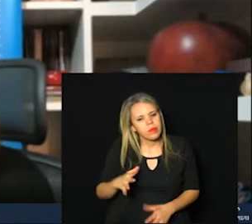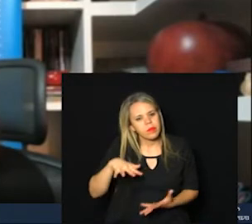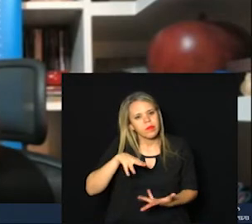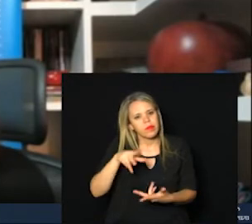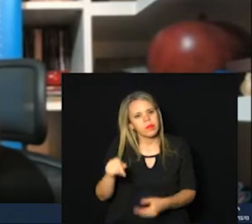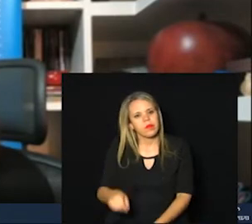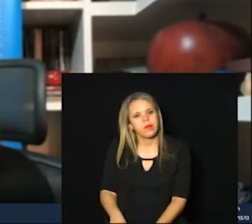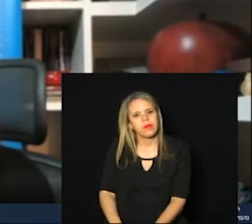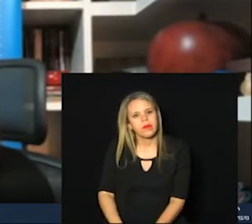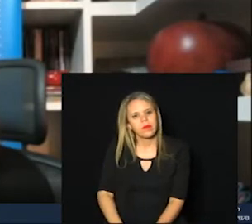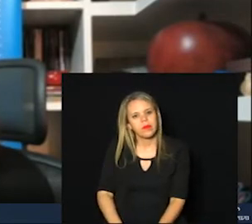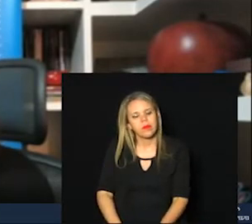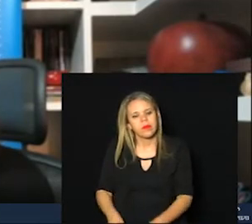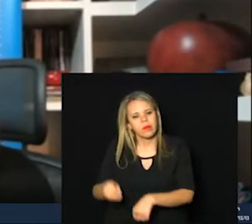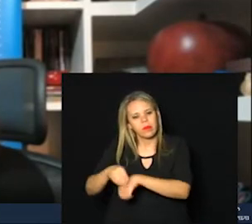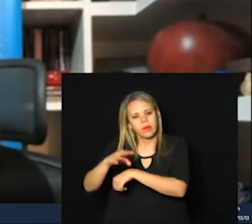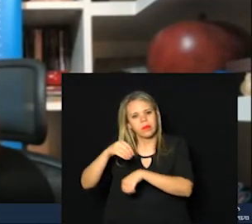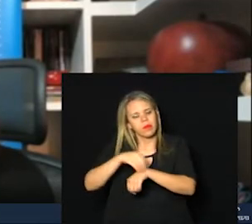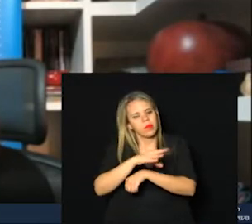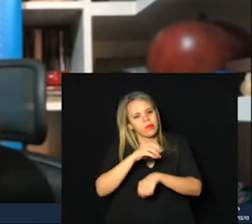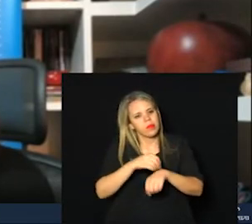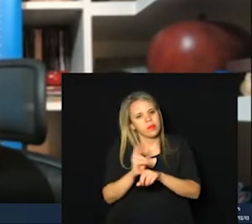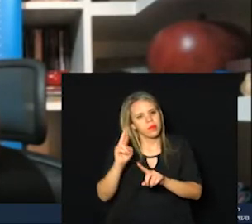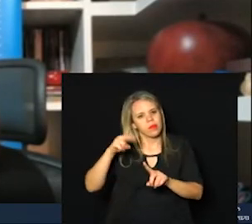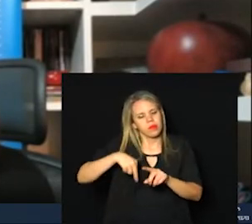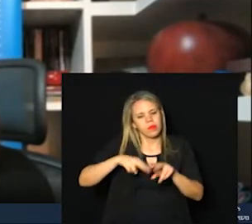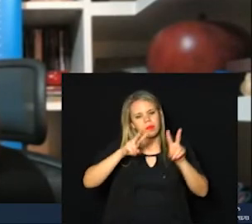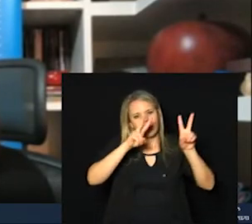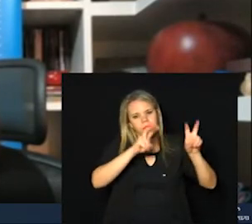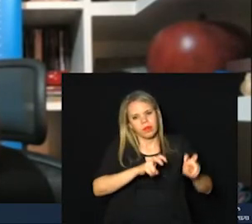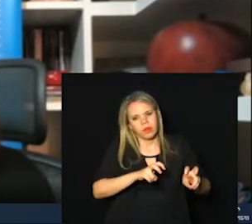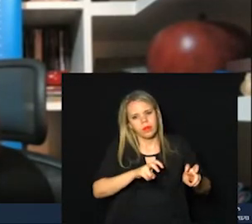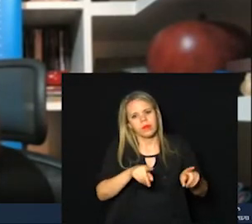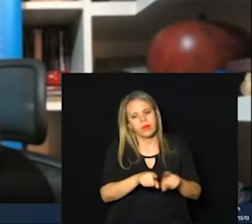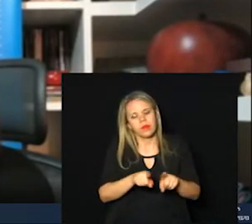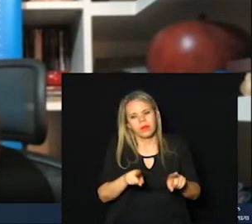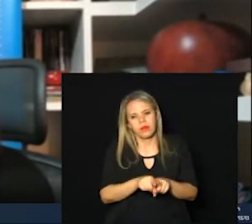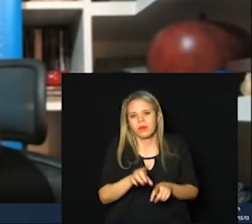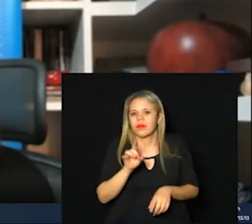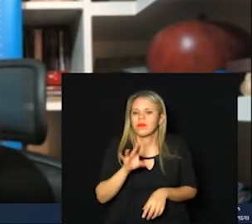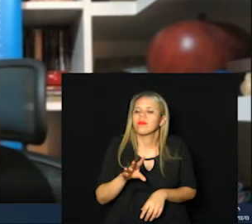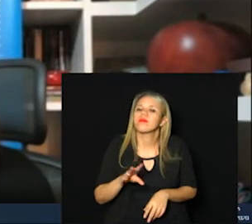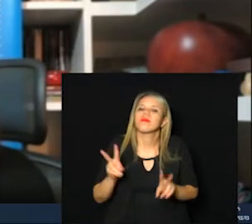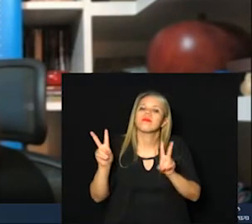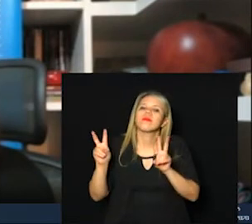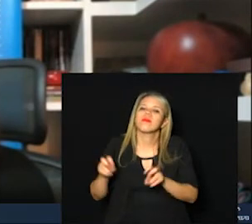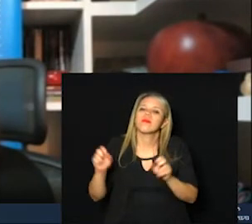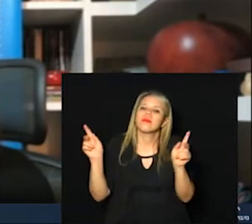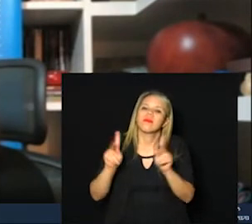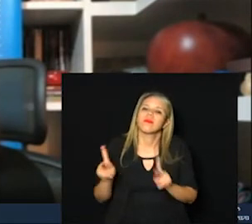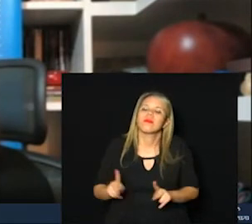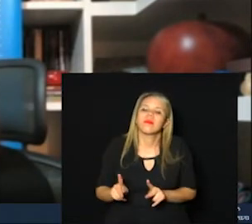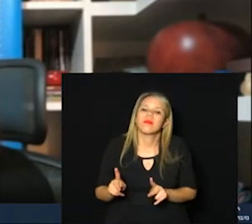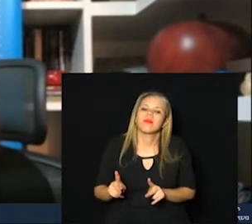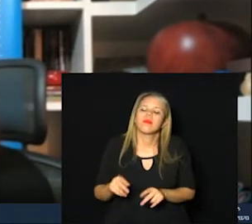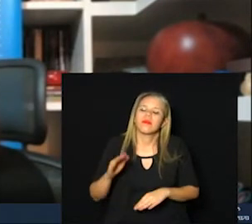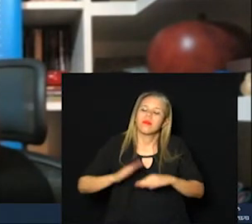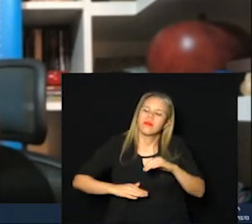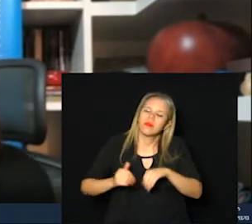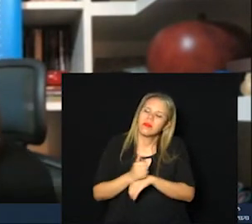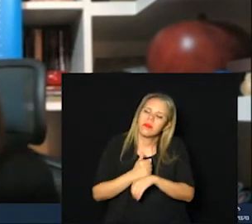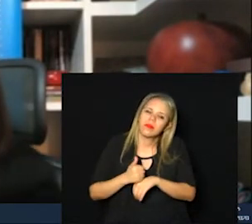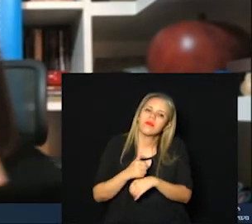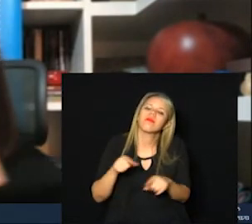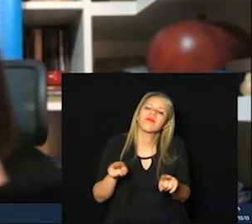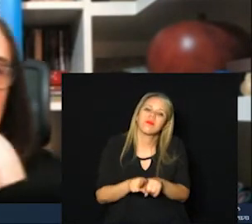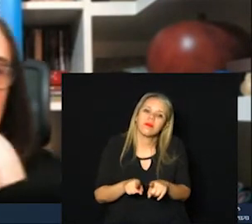mundo, levando a nossa representação desse tema, também não só no tema da paz enquanto profissional, mas